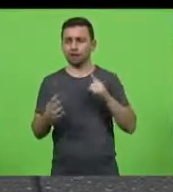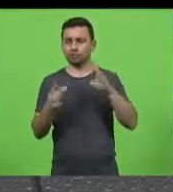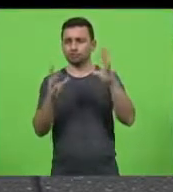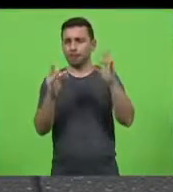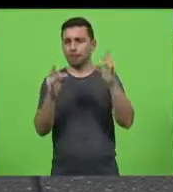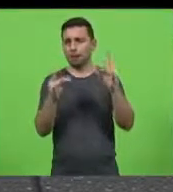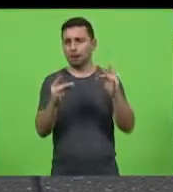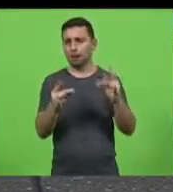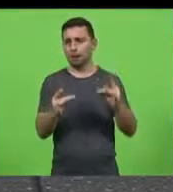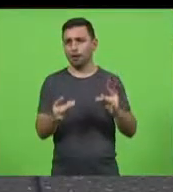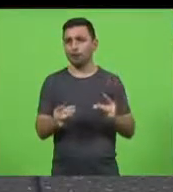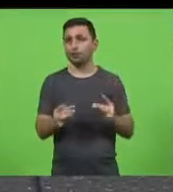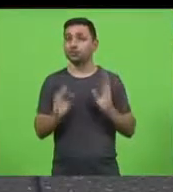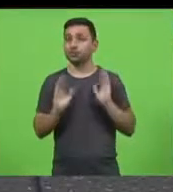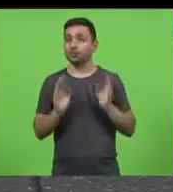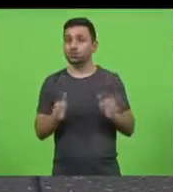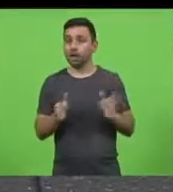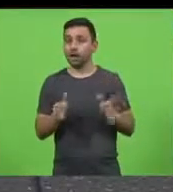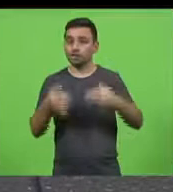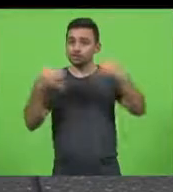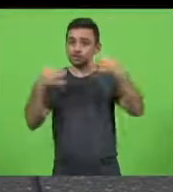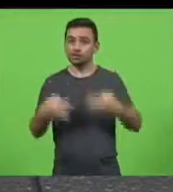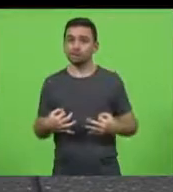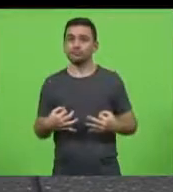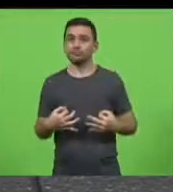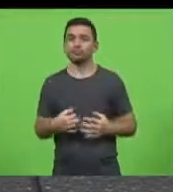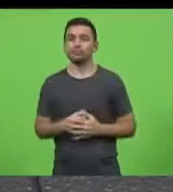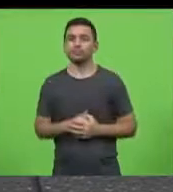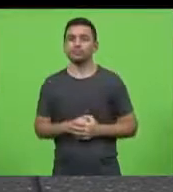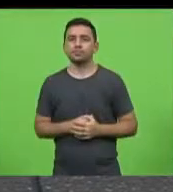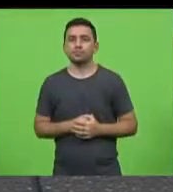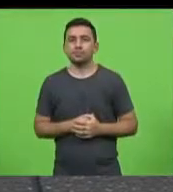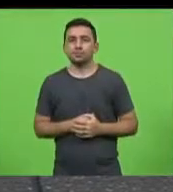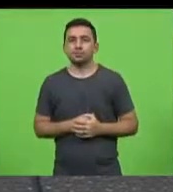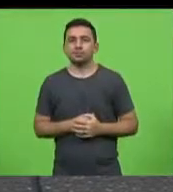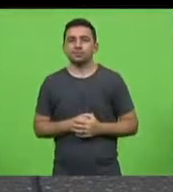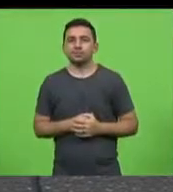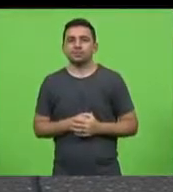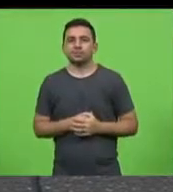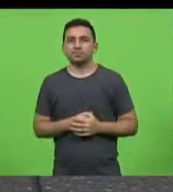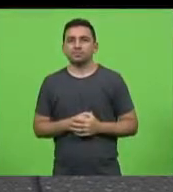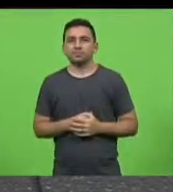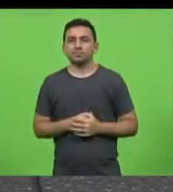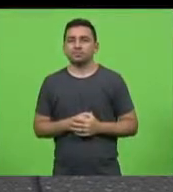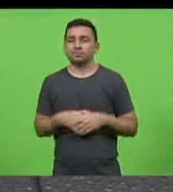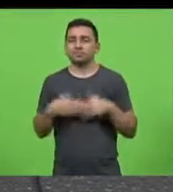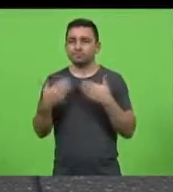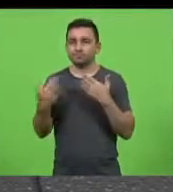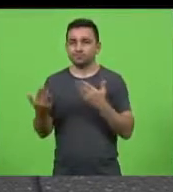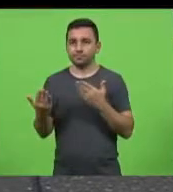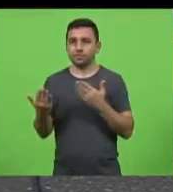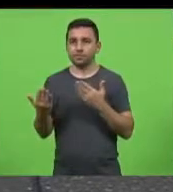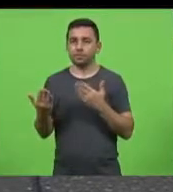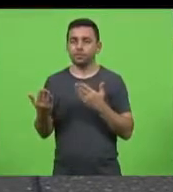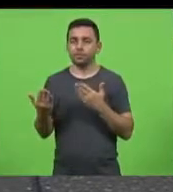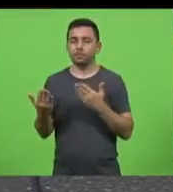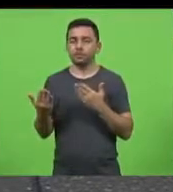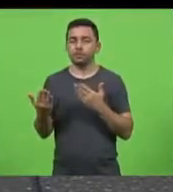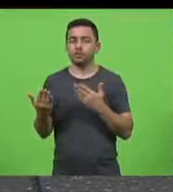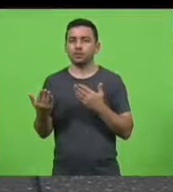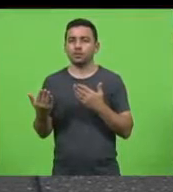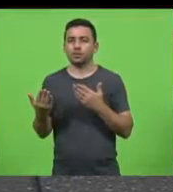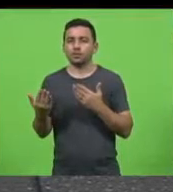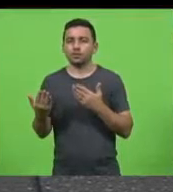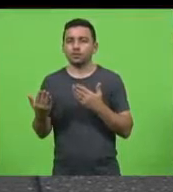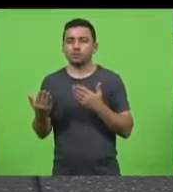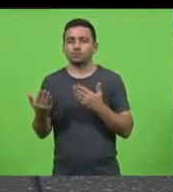critérios sejam justos. E aí, Coronel Charles, talvez não